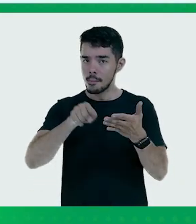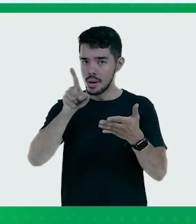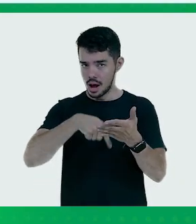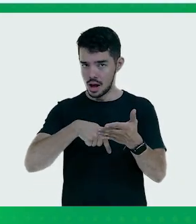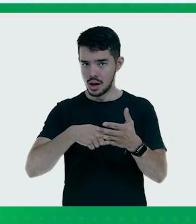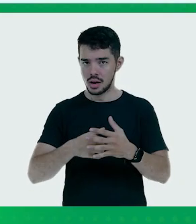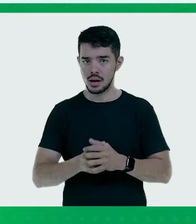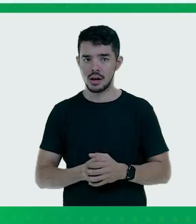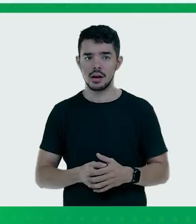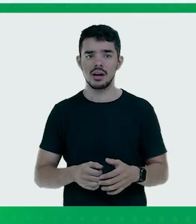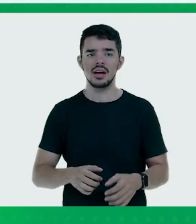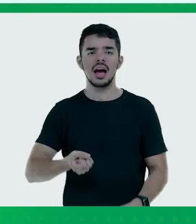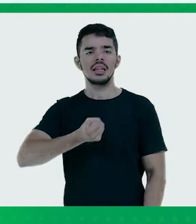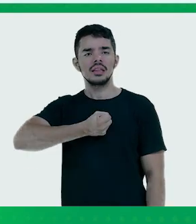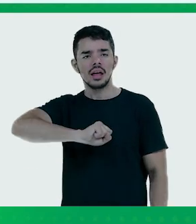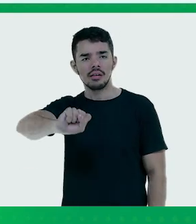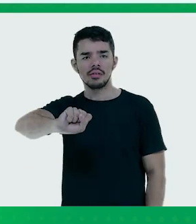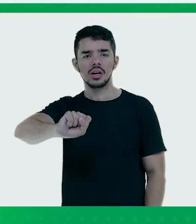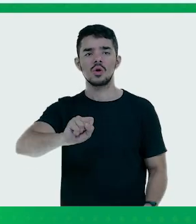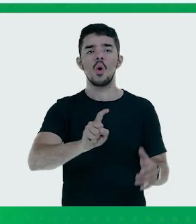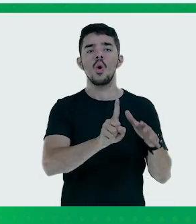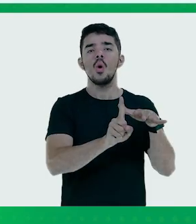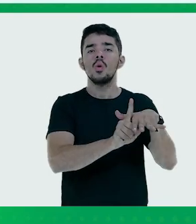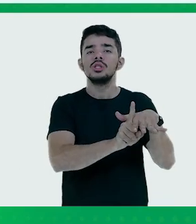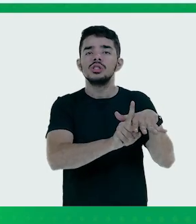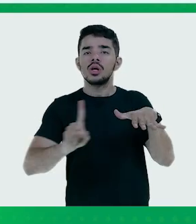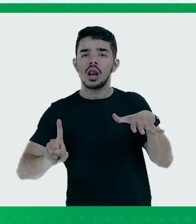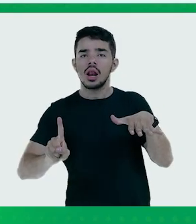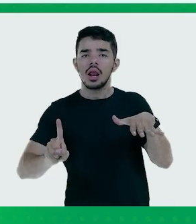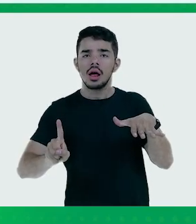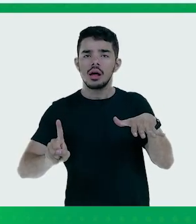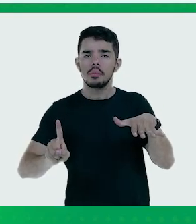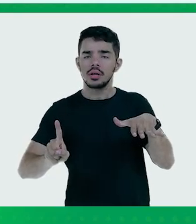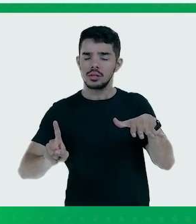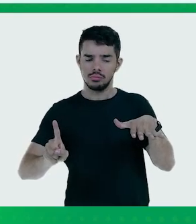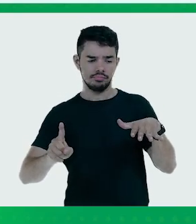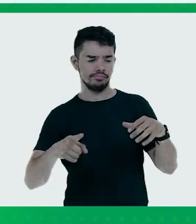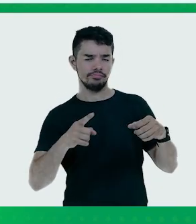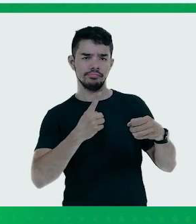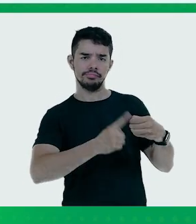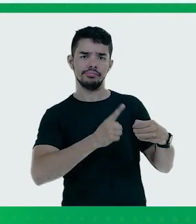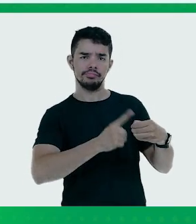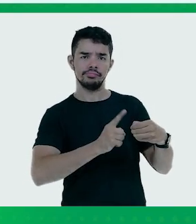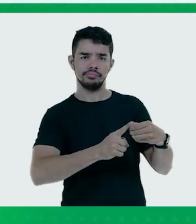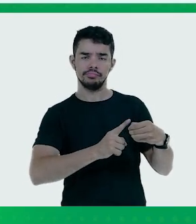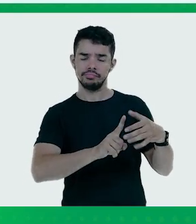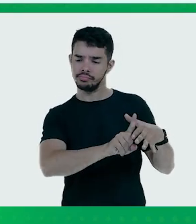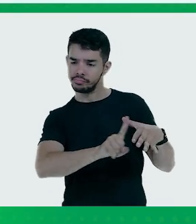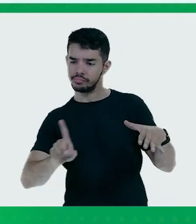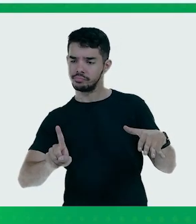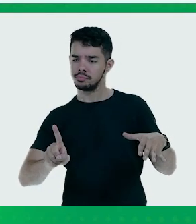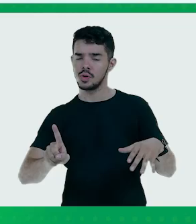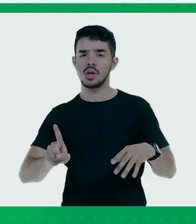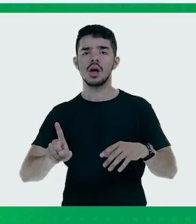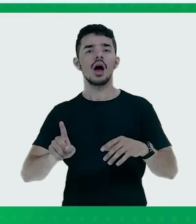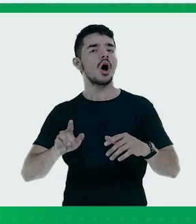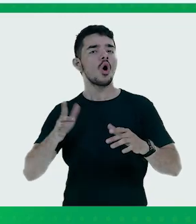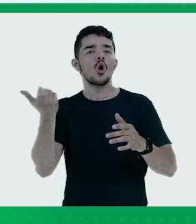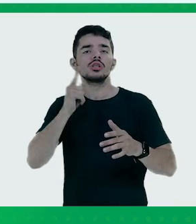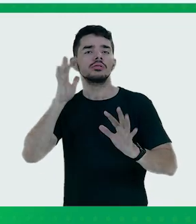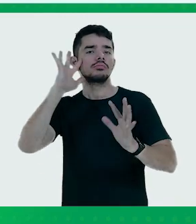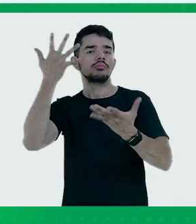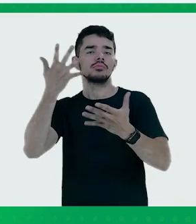sabe? Porque defende o isolamento do sertão como solução para os